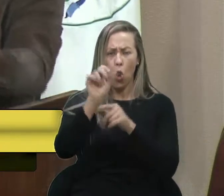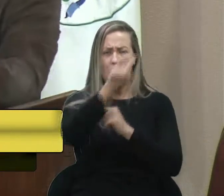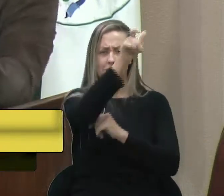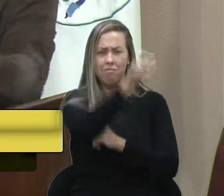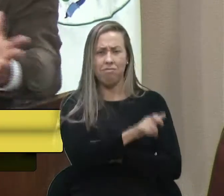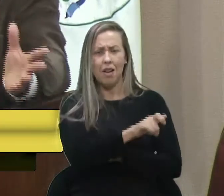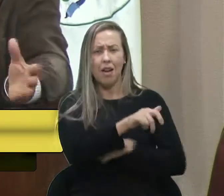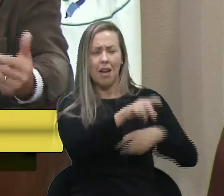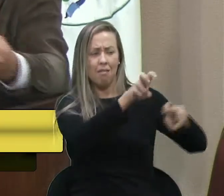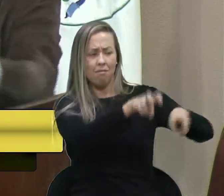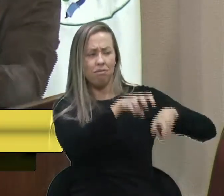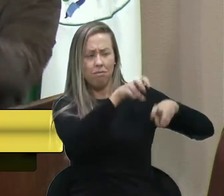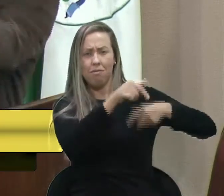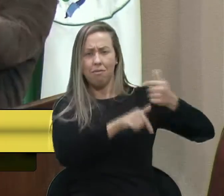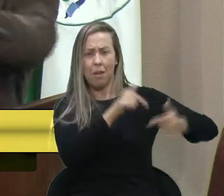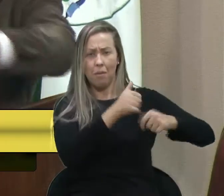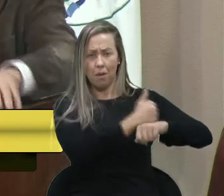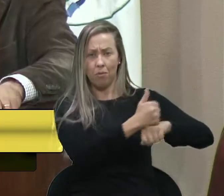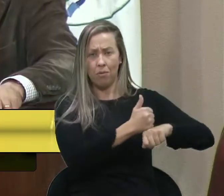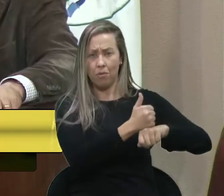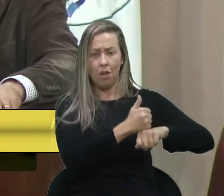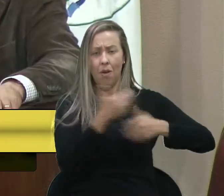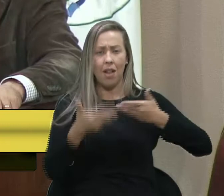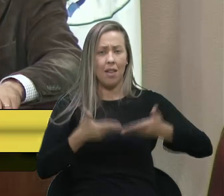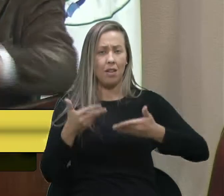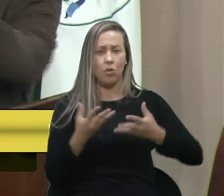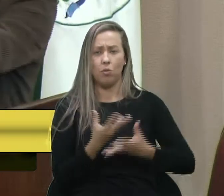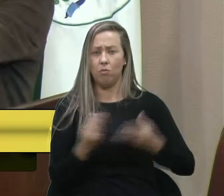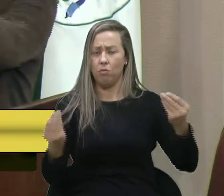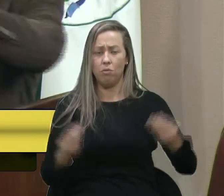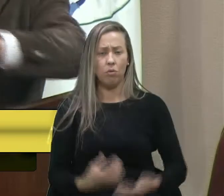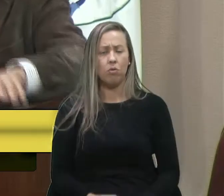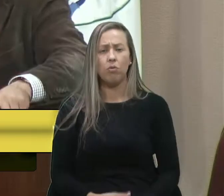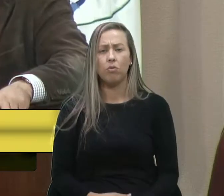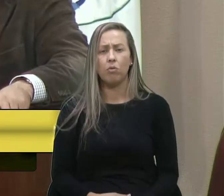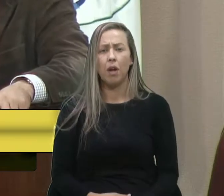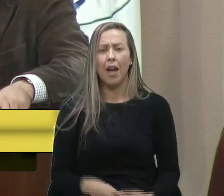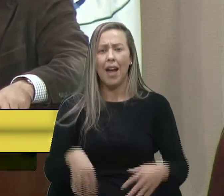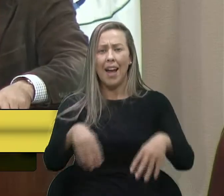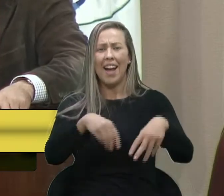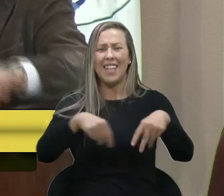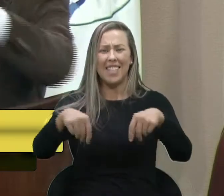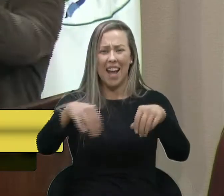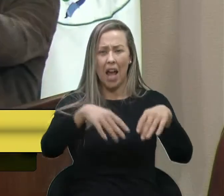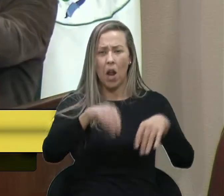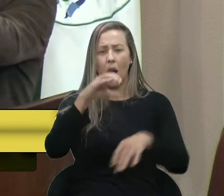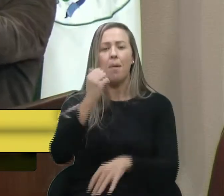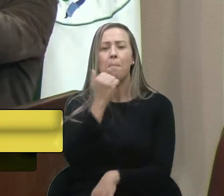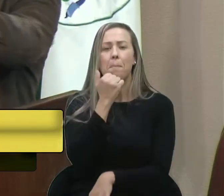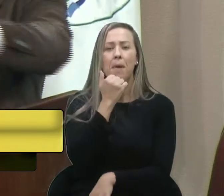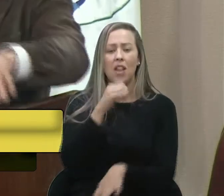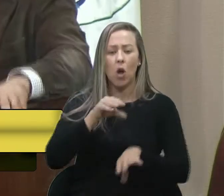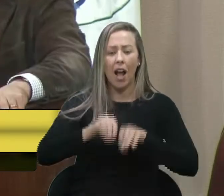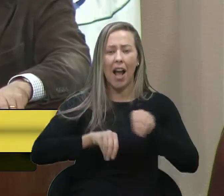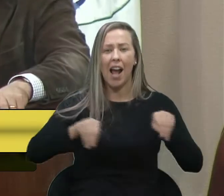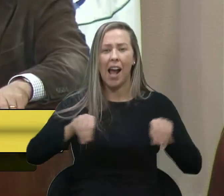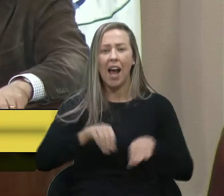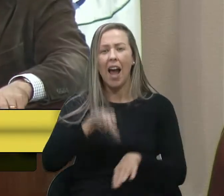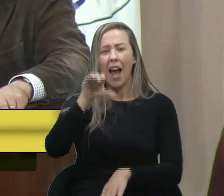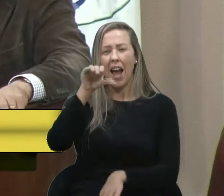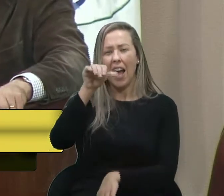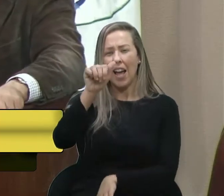não sendo atendido em muitos casos. A questão do cascalho, colegas. Eu debati aqui quando eu cheguei